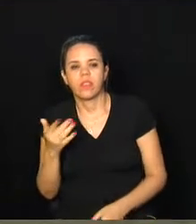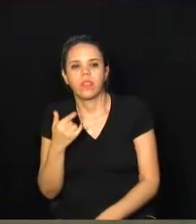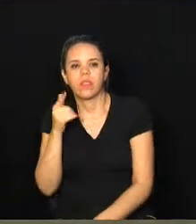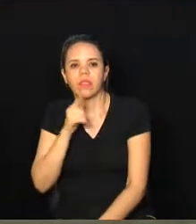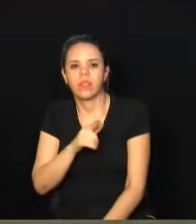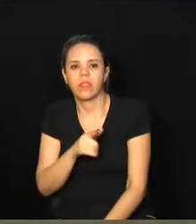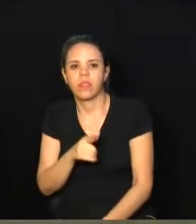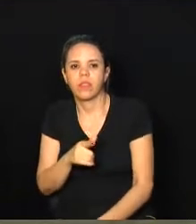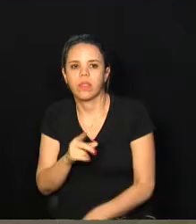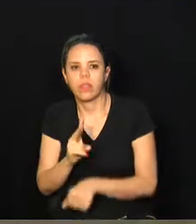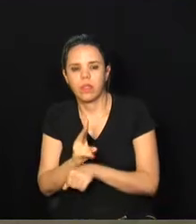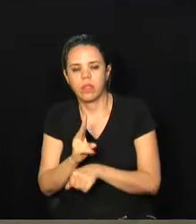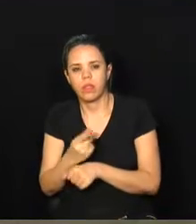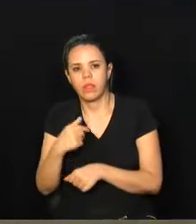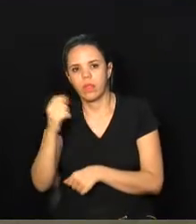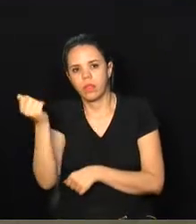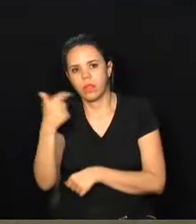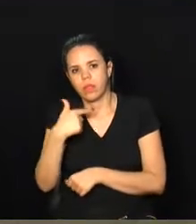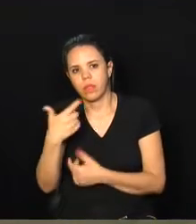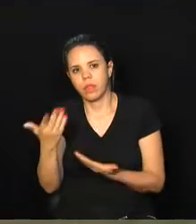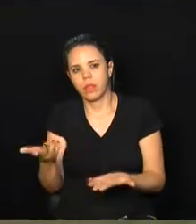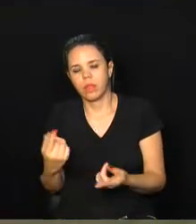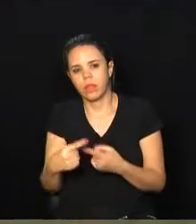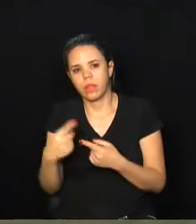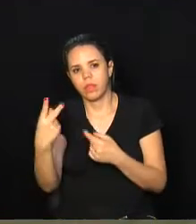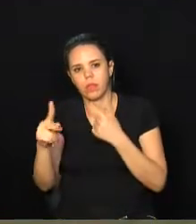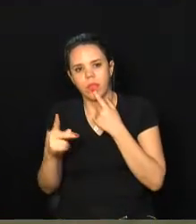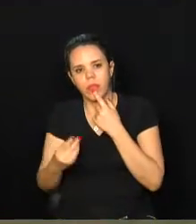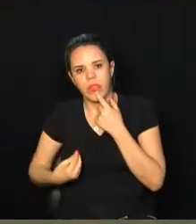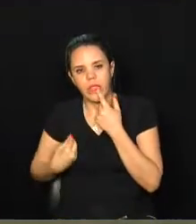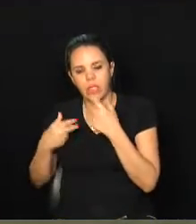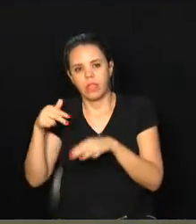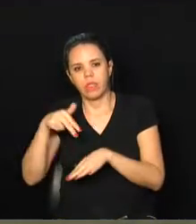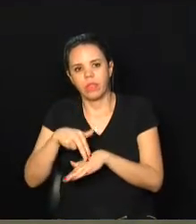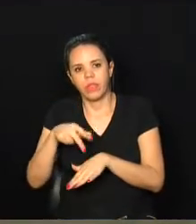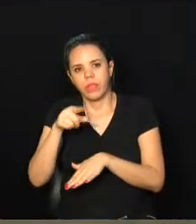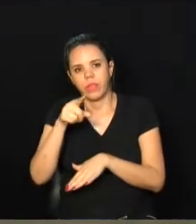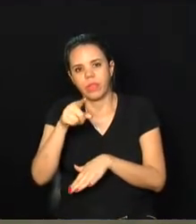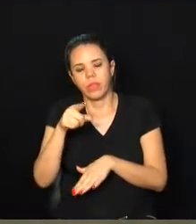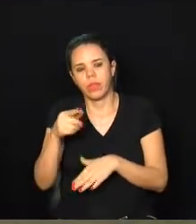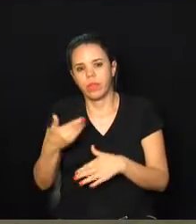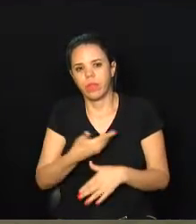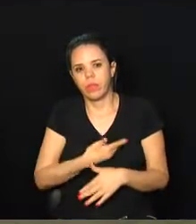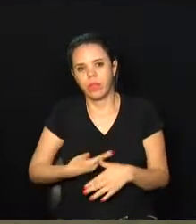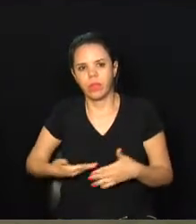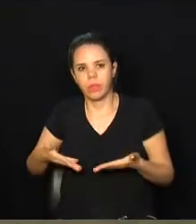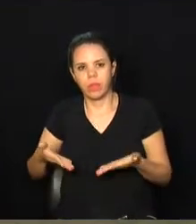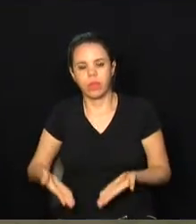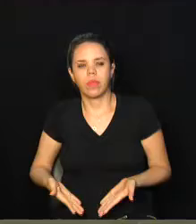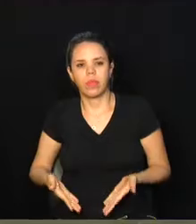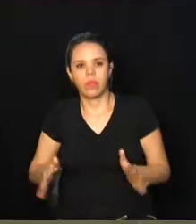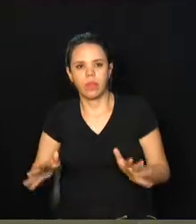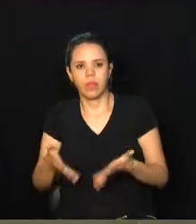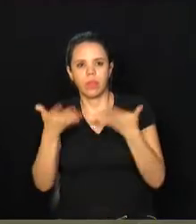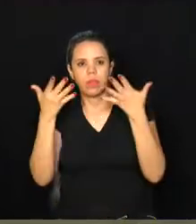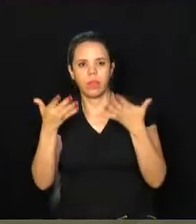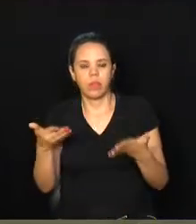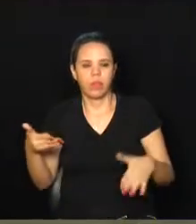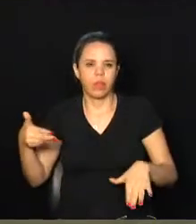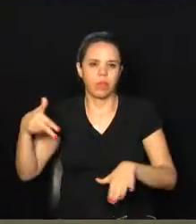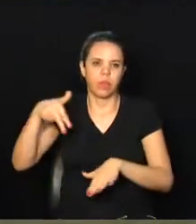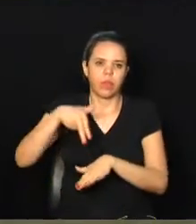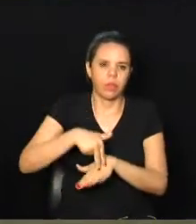melhor conservado do que eu, viu? Exatamente porque você está aqui, você está no poder, me motivou a